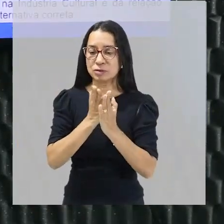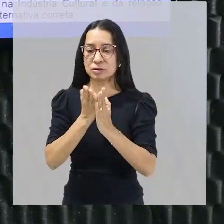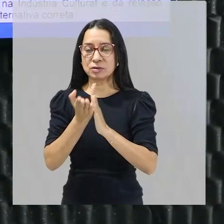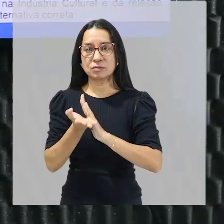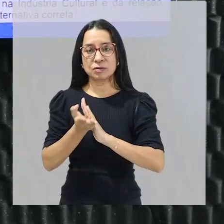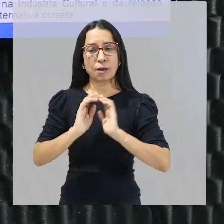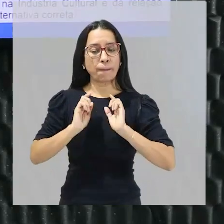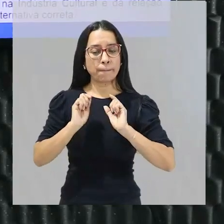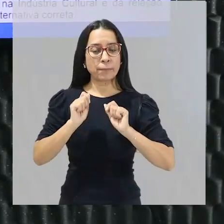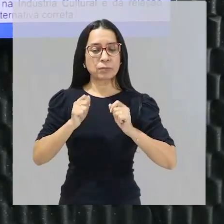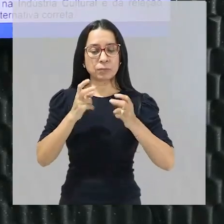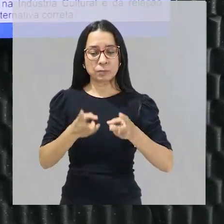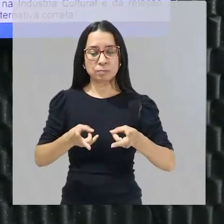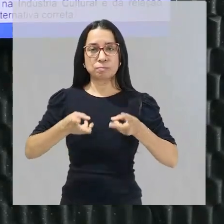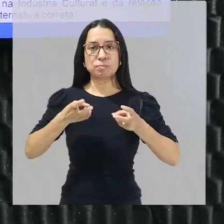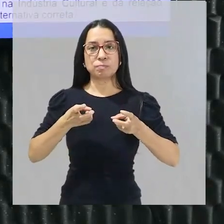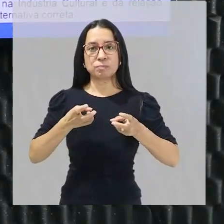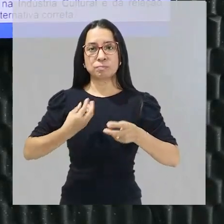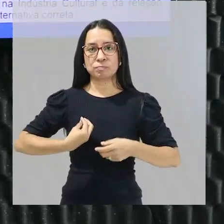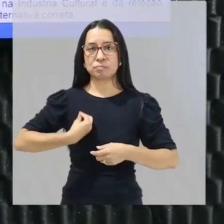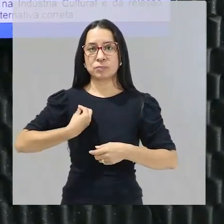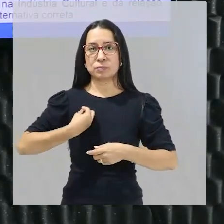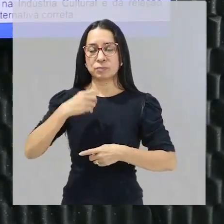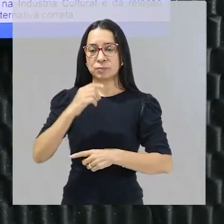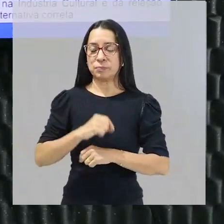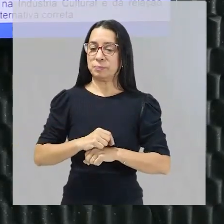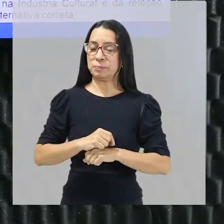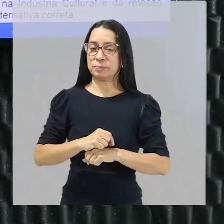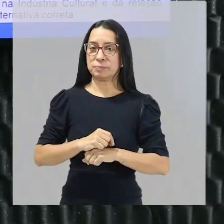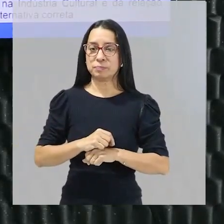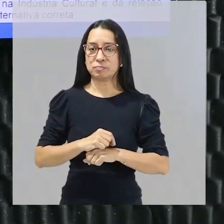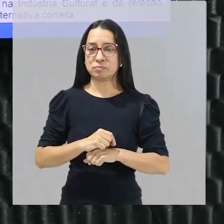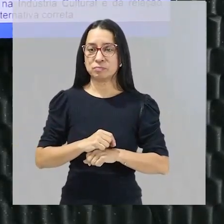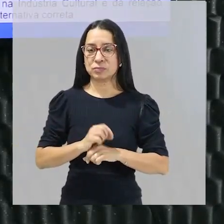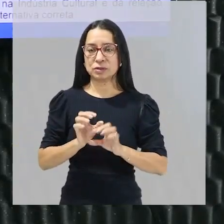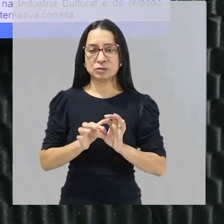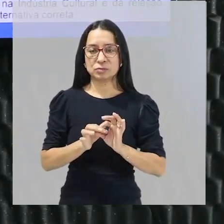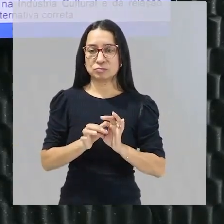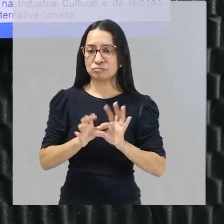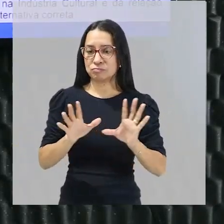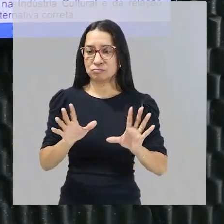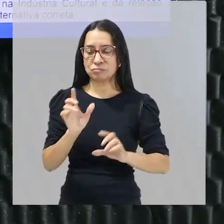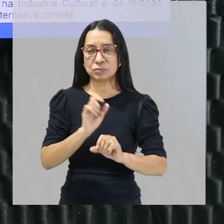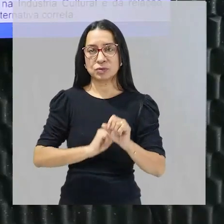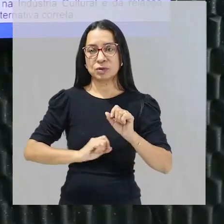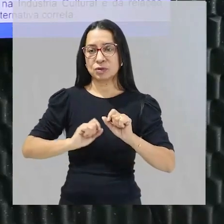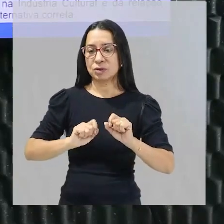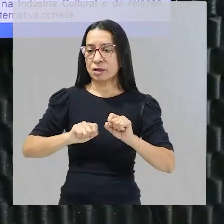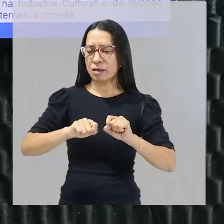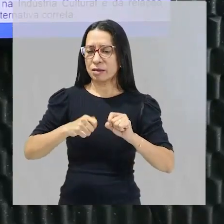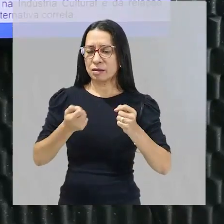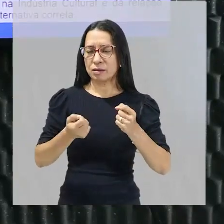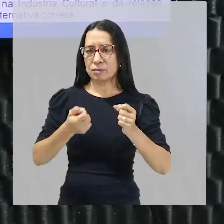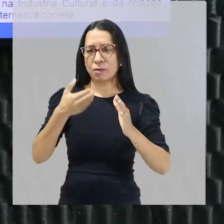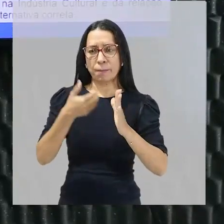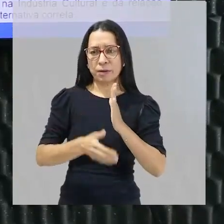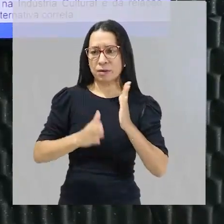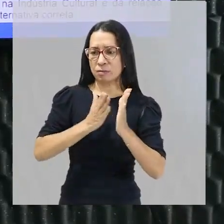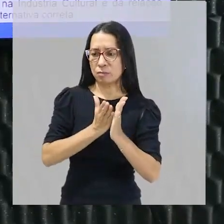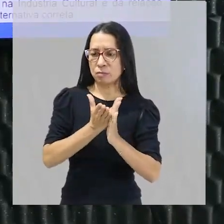percepção da realidade, de desalienação e de quebra de ideologia, ou seja, o conteúdo